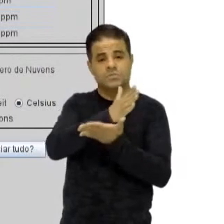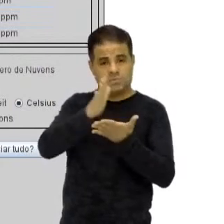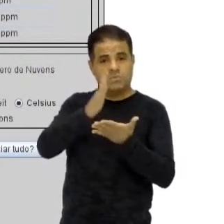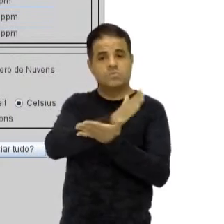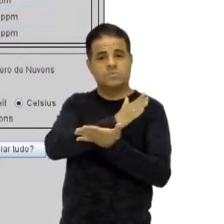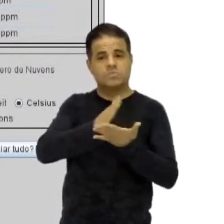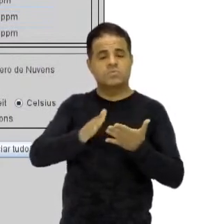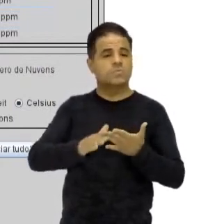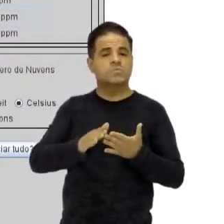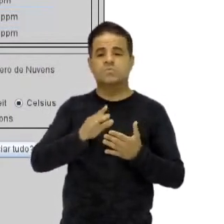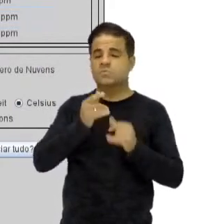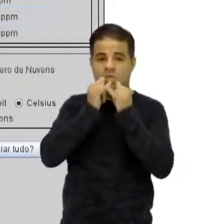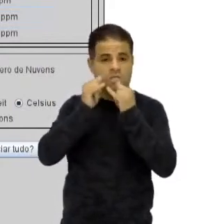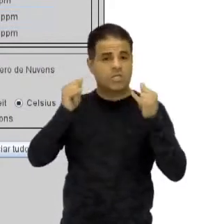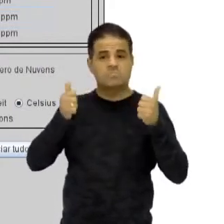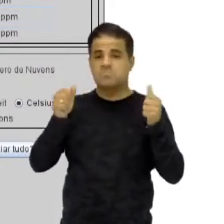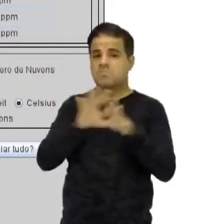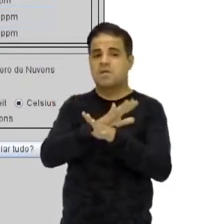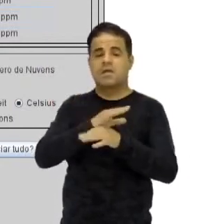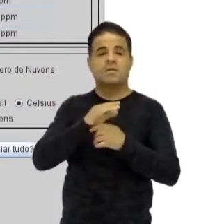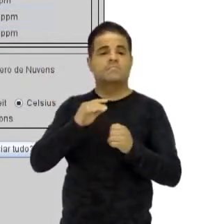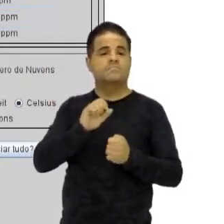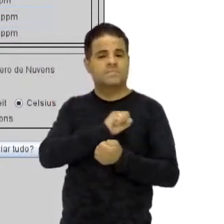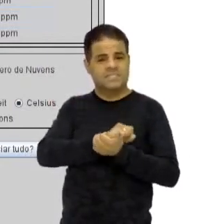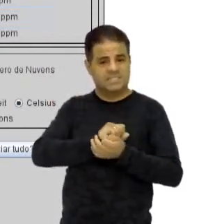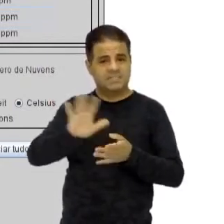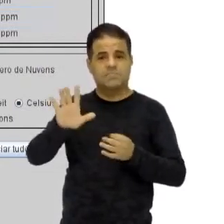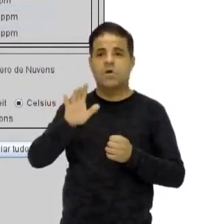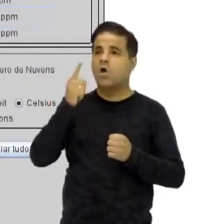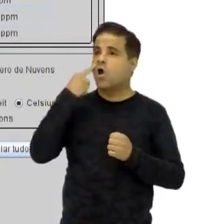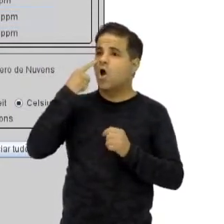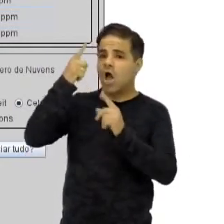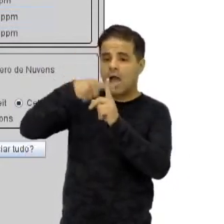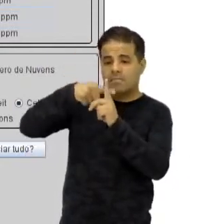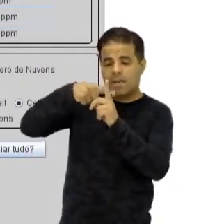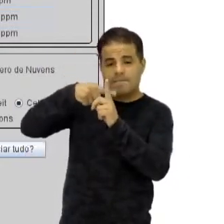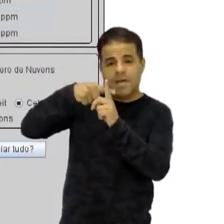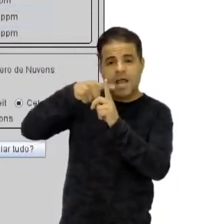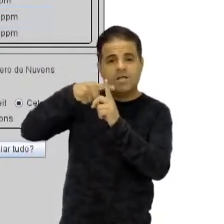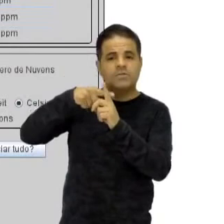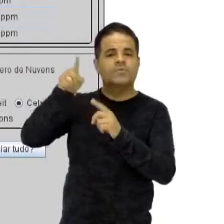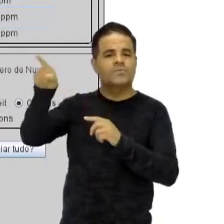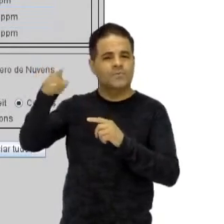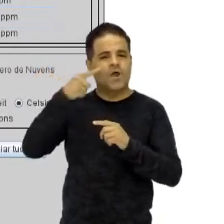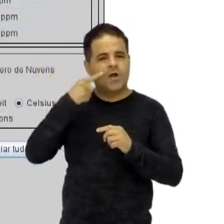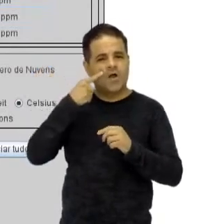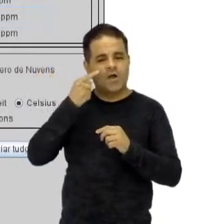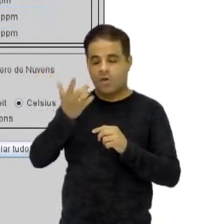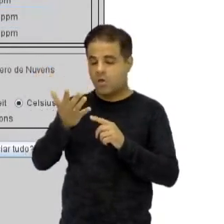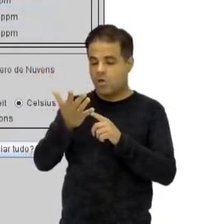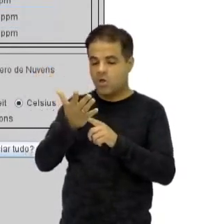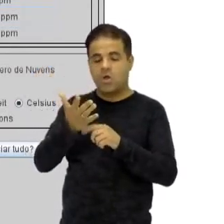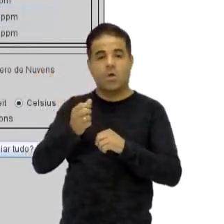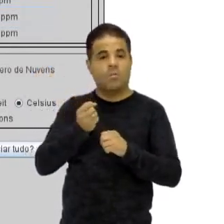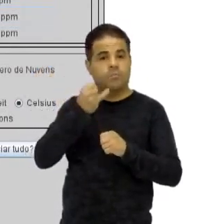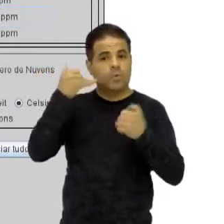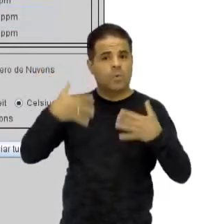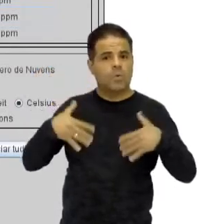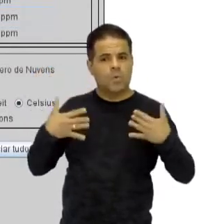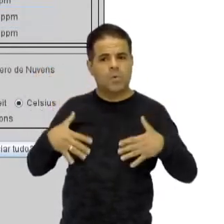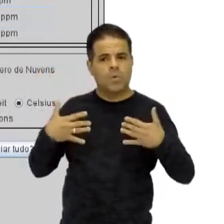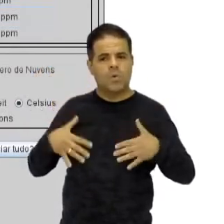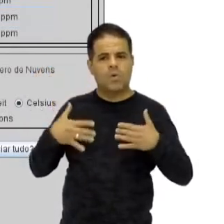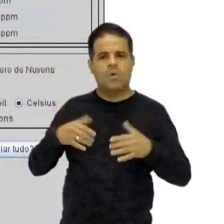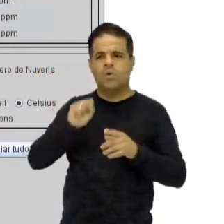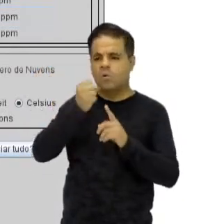Alguns não tem energia suficiente para escapar e tudo mais. Ó a temperatura, ó. Ó a temperatura aí, quanto que está na leitura